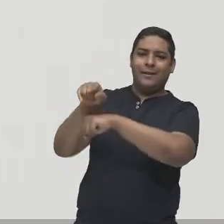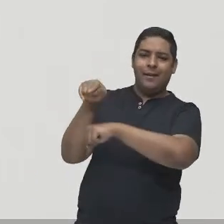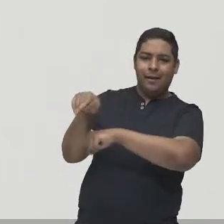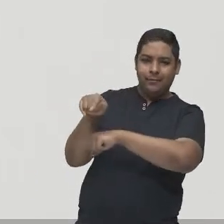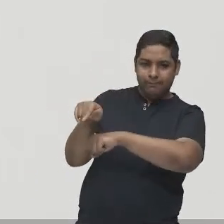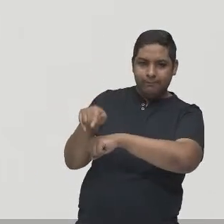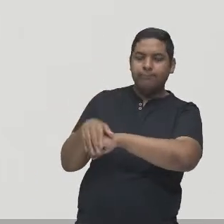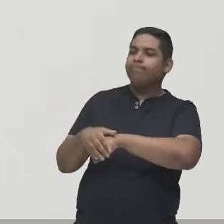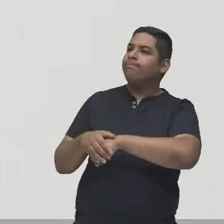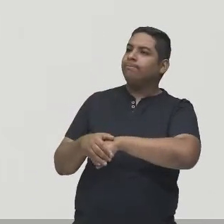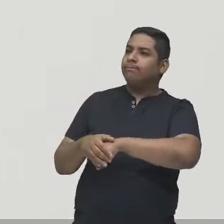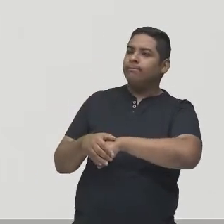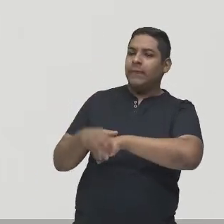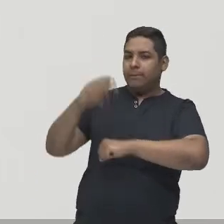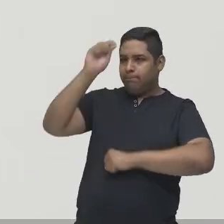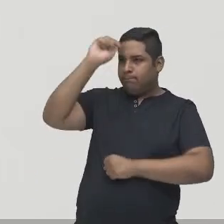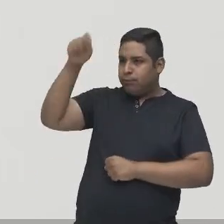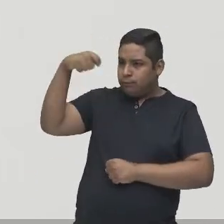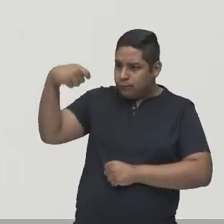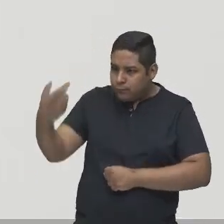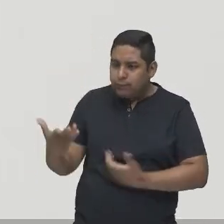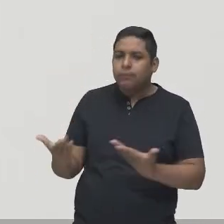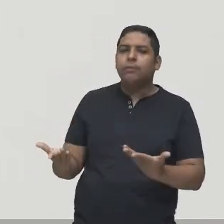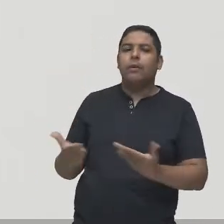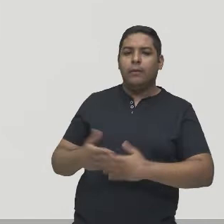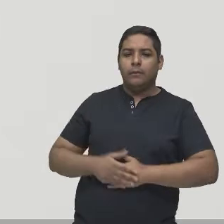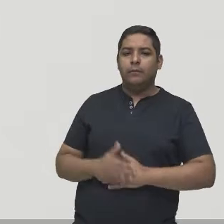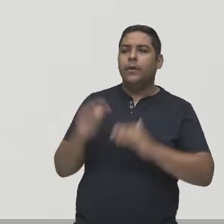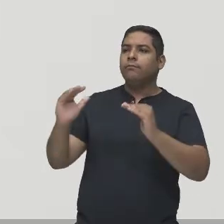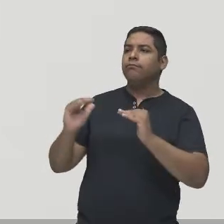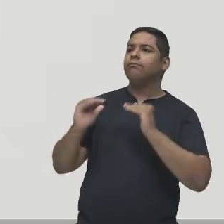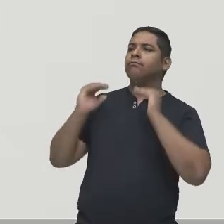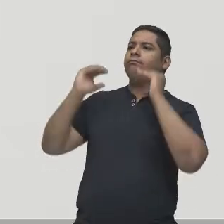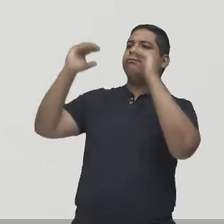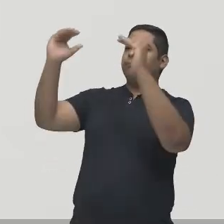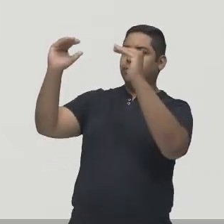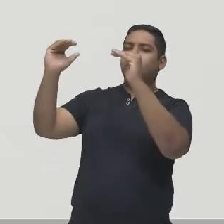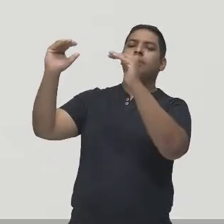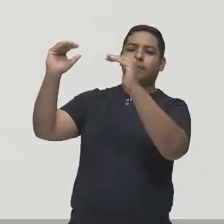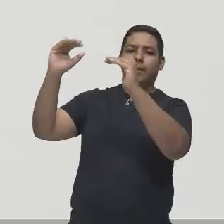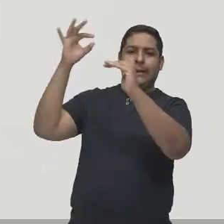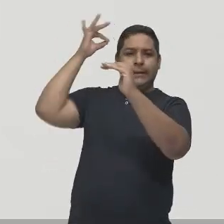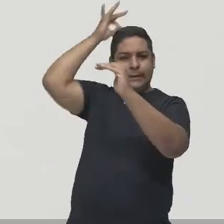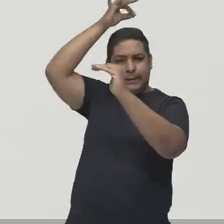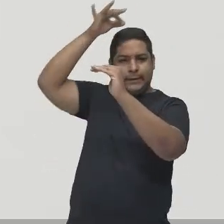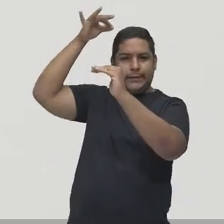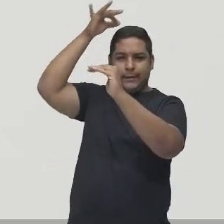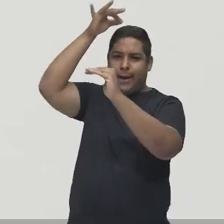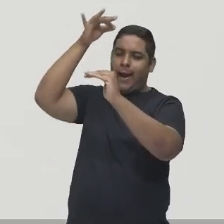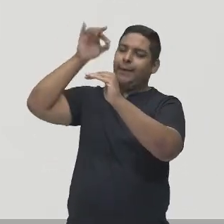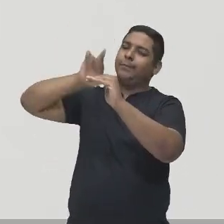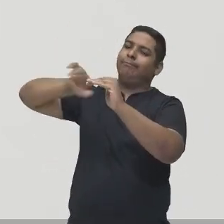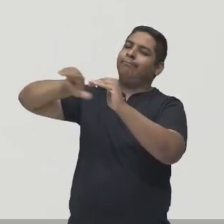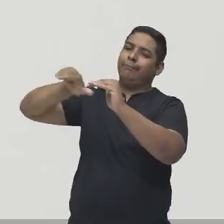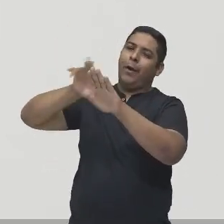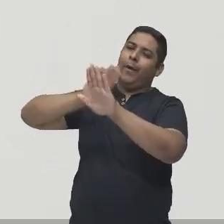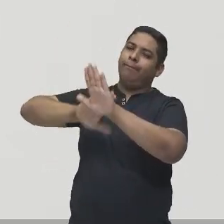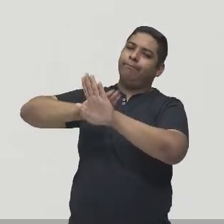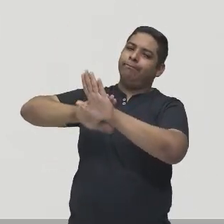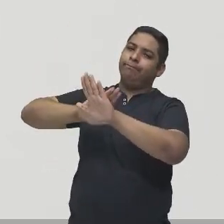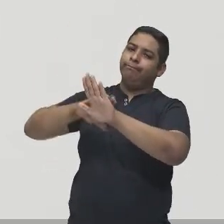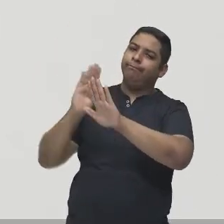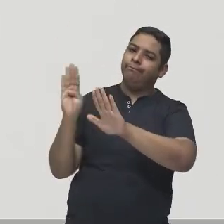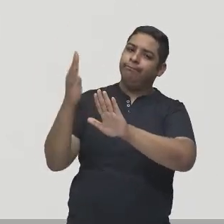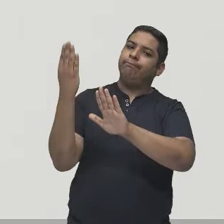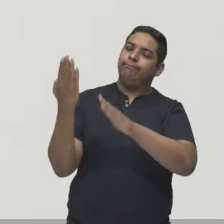ali primordial, ela é quase no patamar de santo, sem ser santo, vocês vão começar a observar. Obviamente,